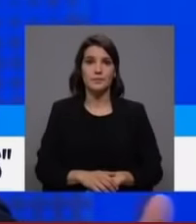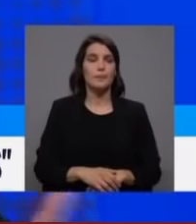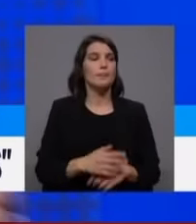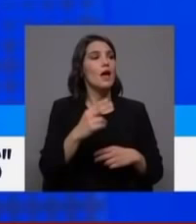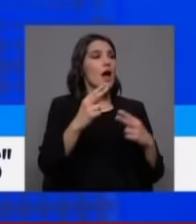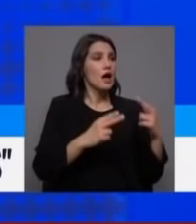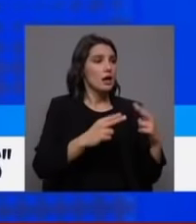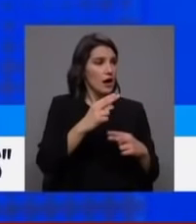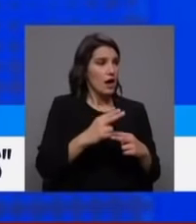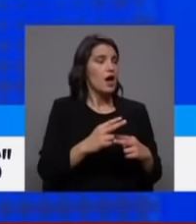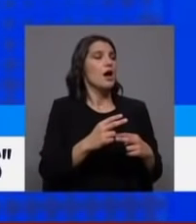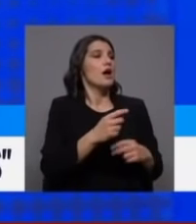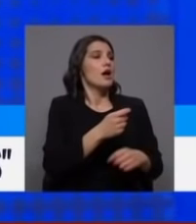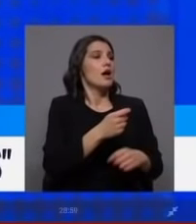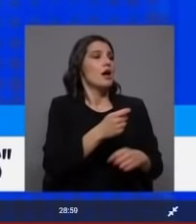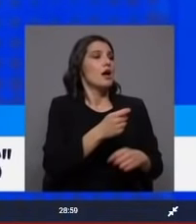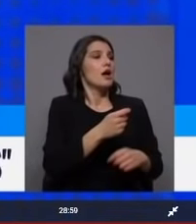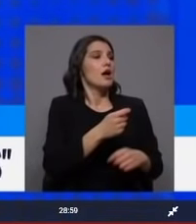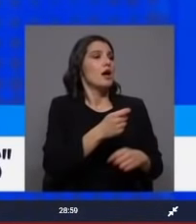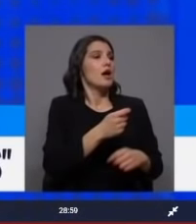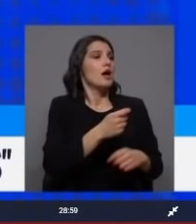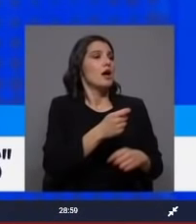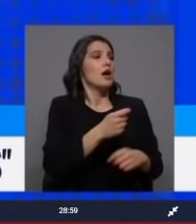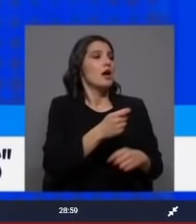tributária para passar